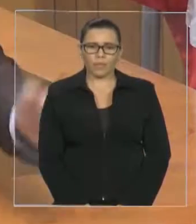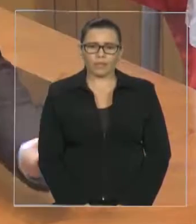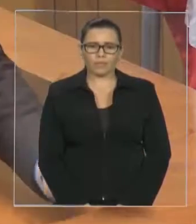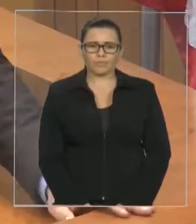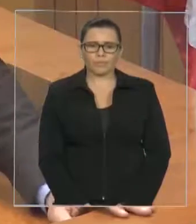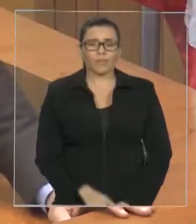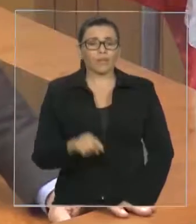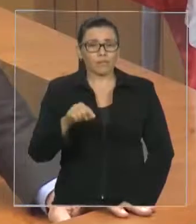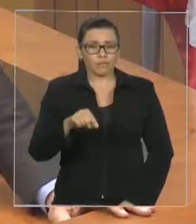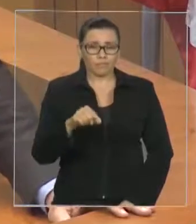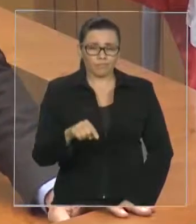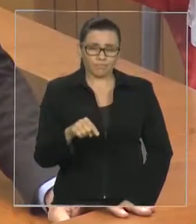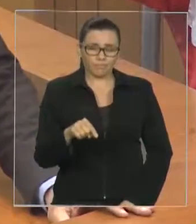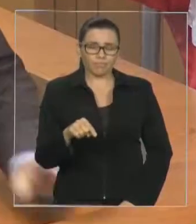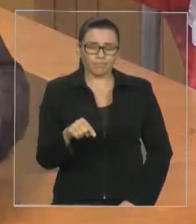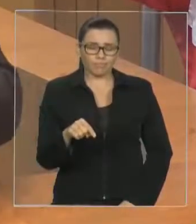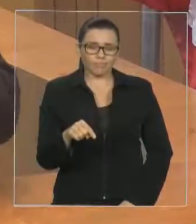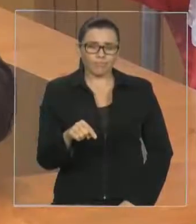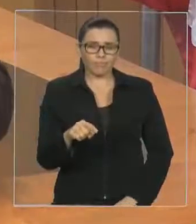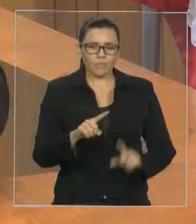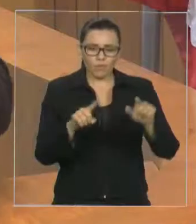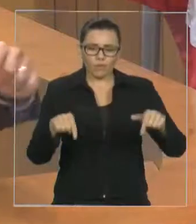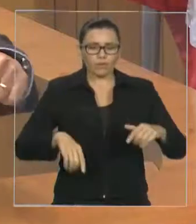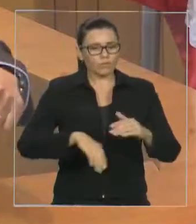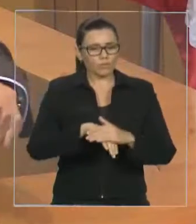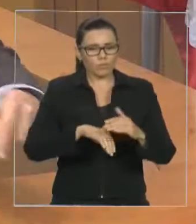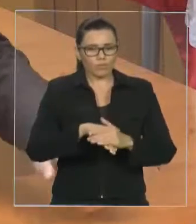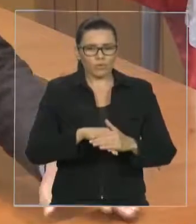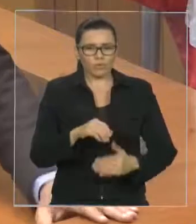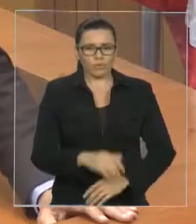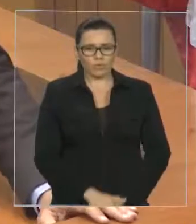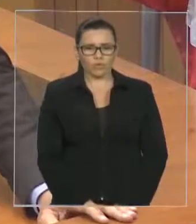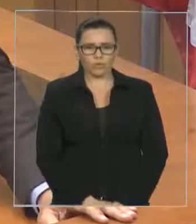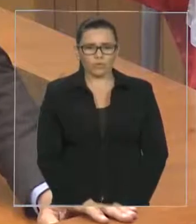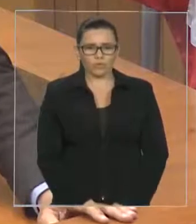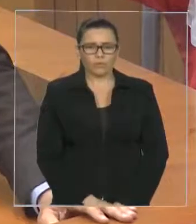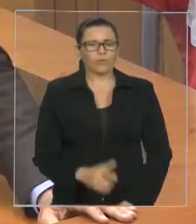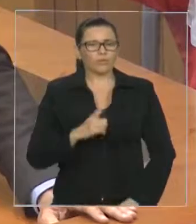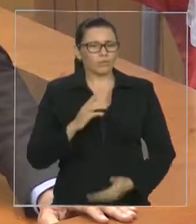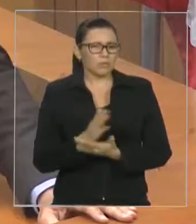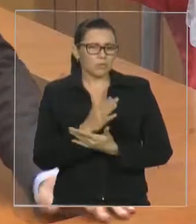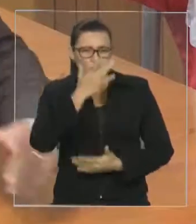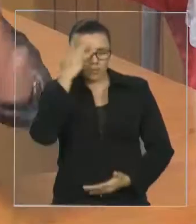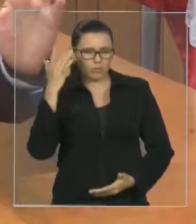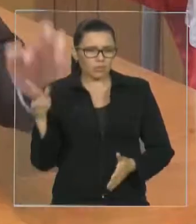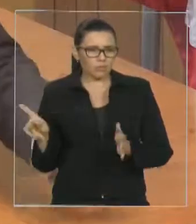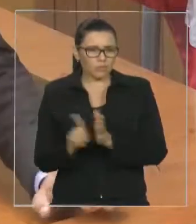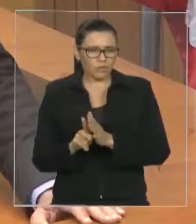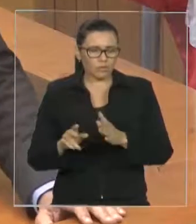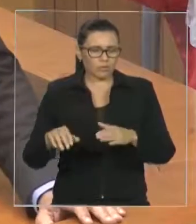Dentre os torcedores, acredito eu que estava no meio da torcida do Cordino, tinha